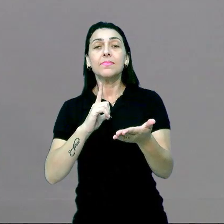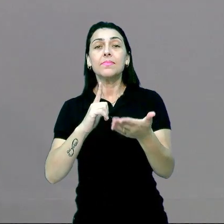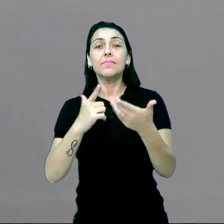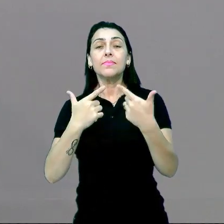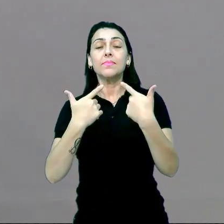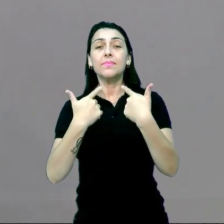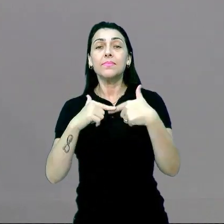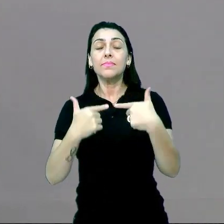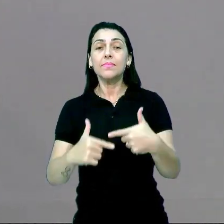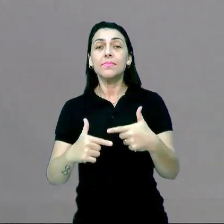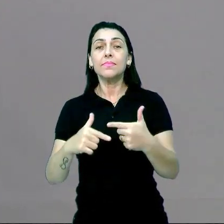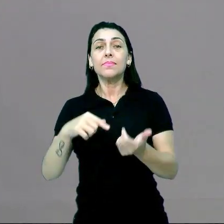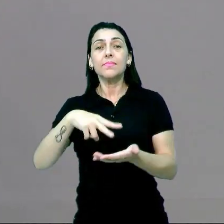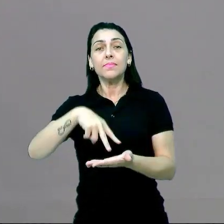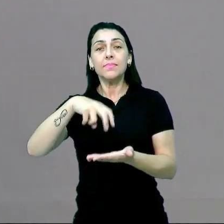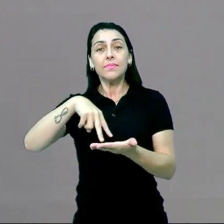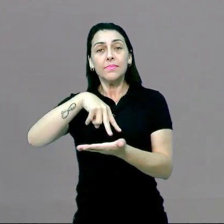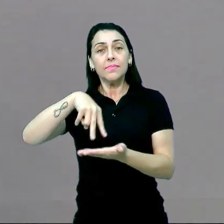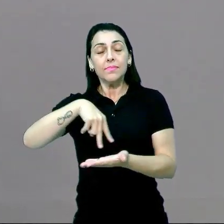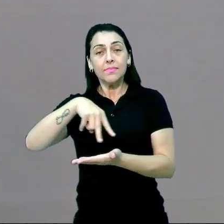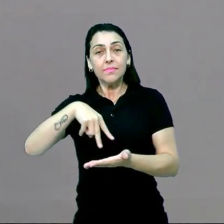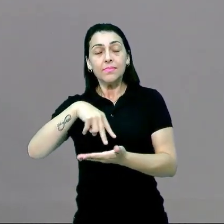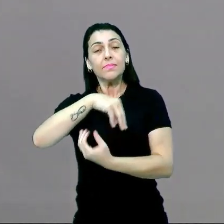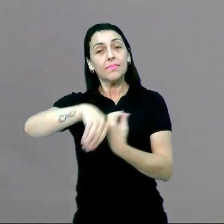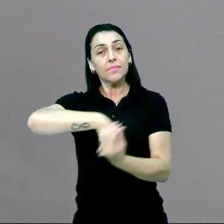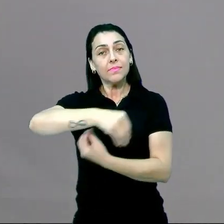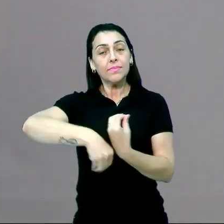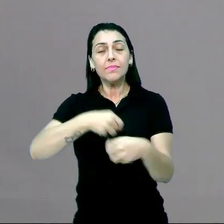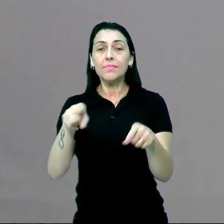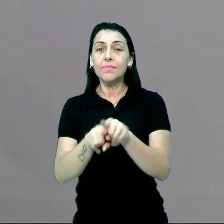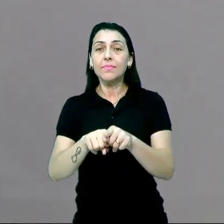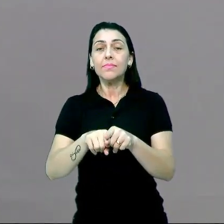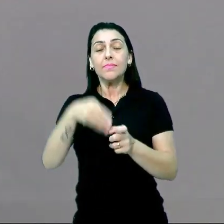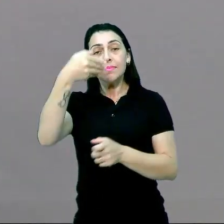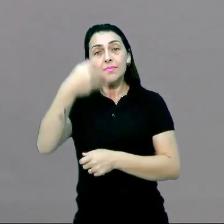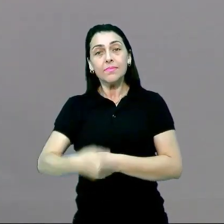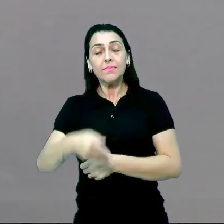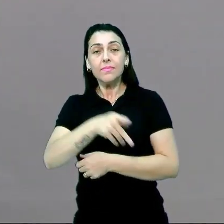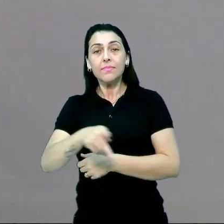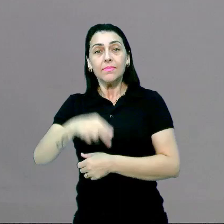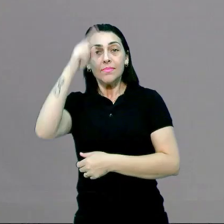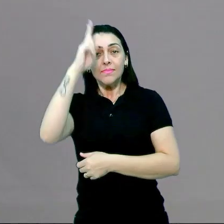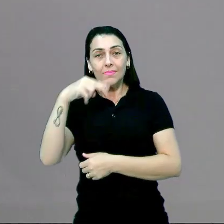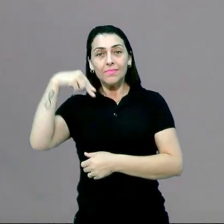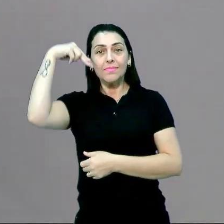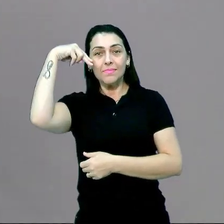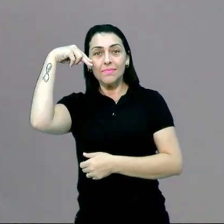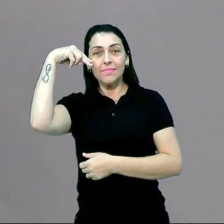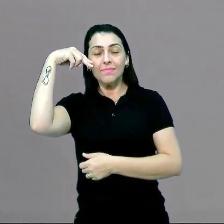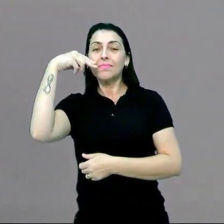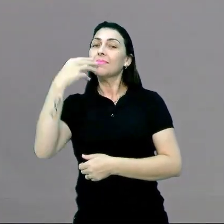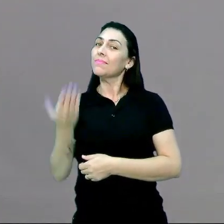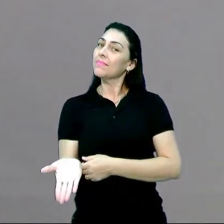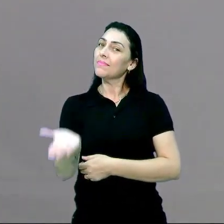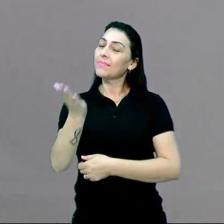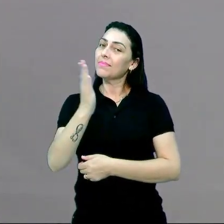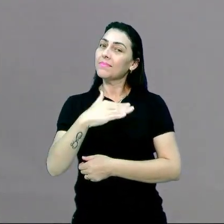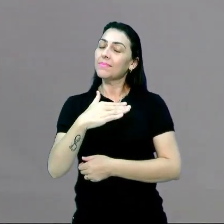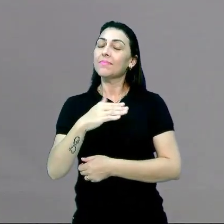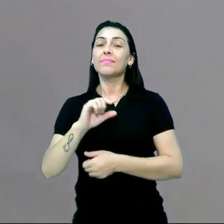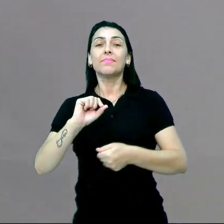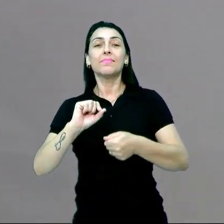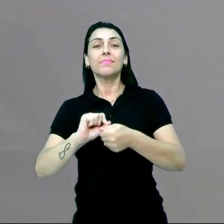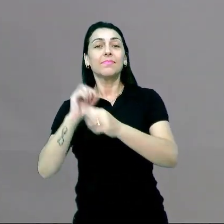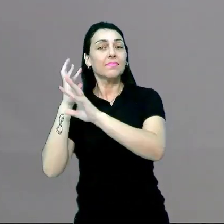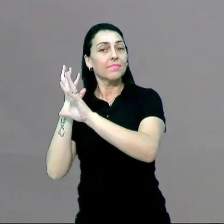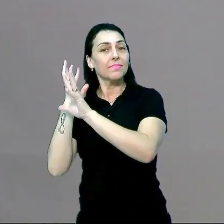linguagem verbal, não verbal e mista. Eu sou a professora Naraline Menezes e vamos fazer